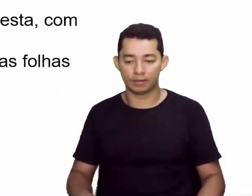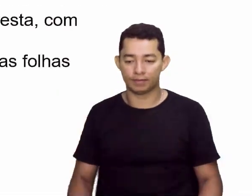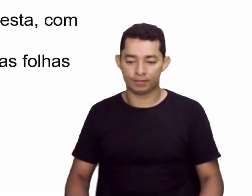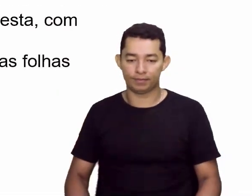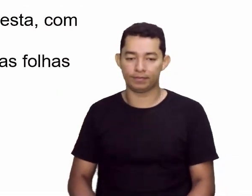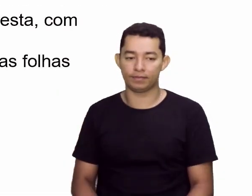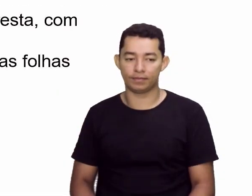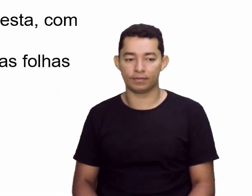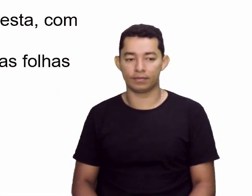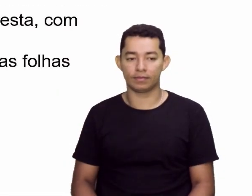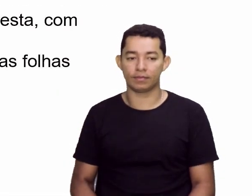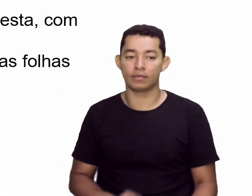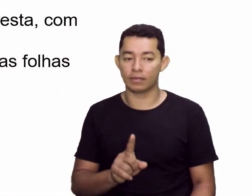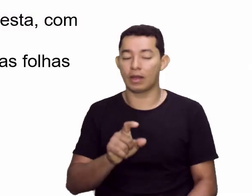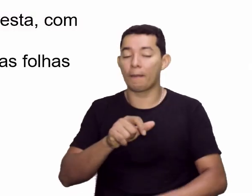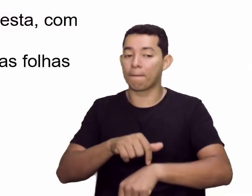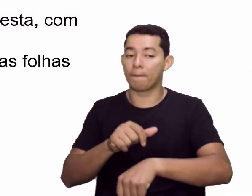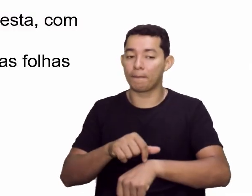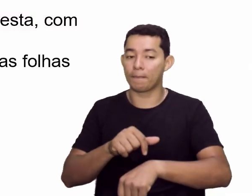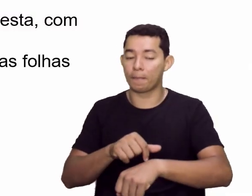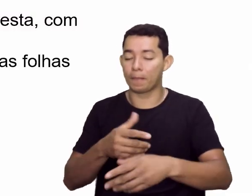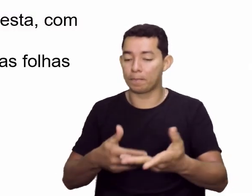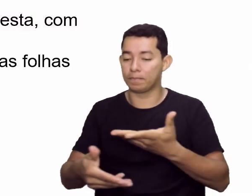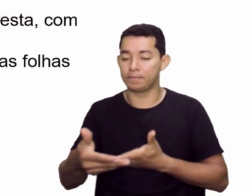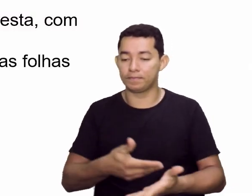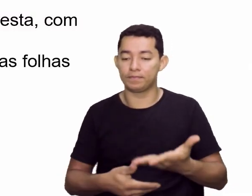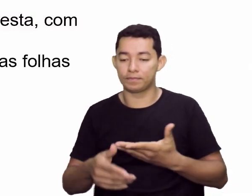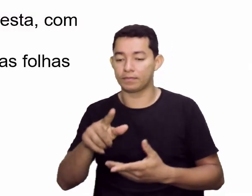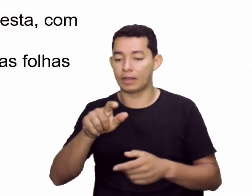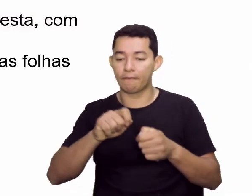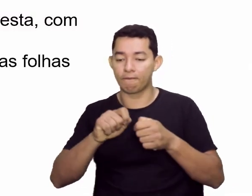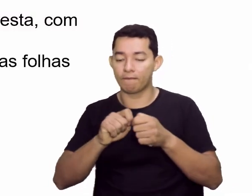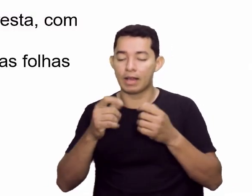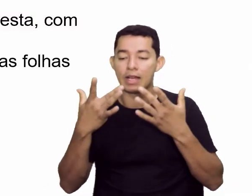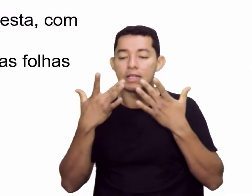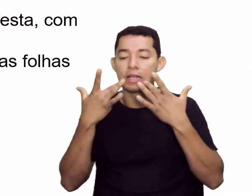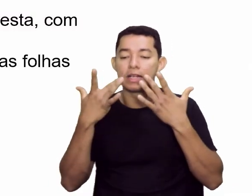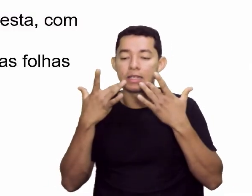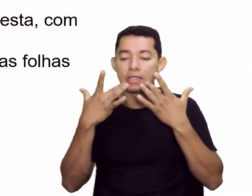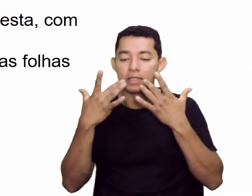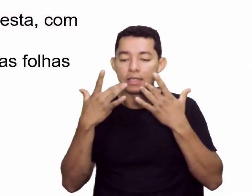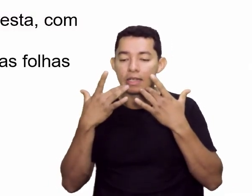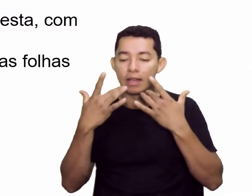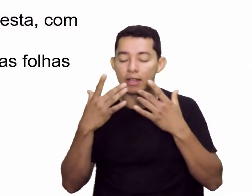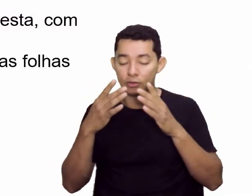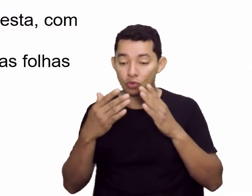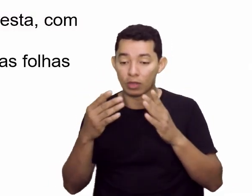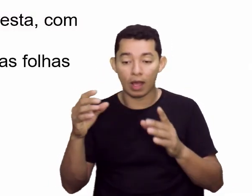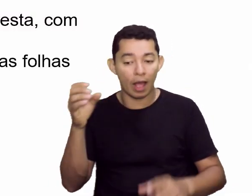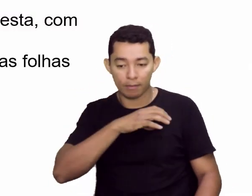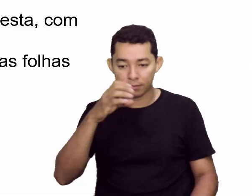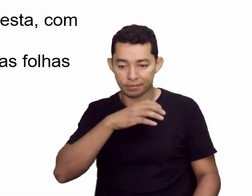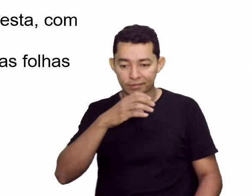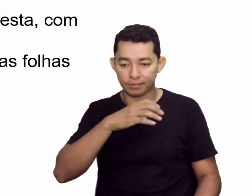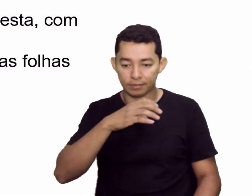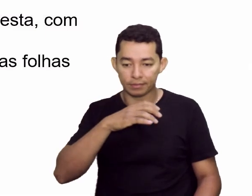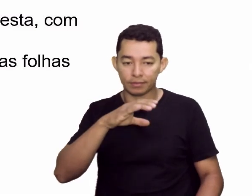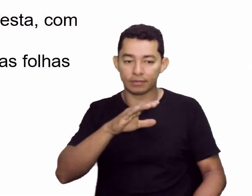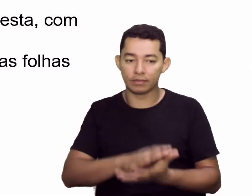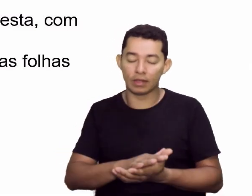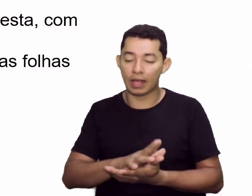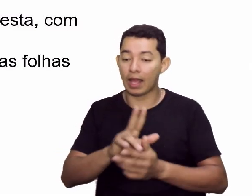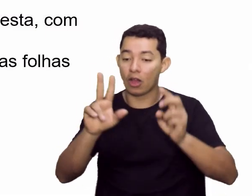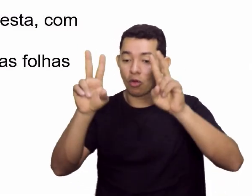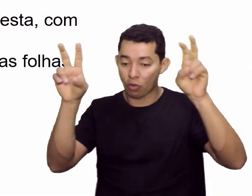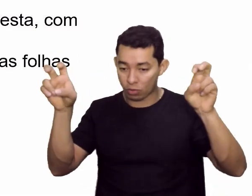Olha só, para o momento interativo, será feita uma peça teatral rápida e fácil, com o título